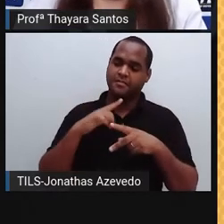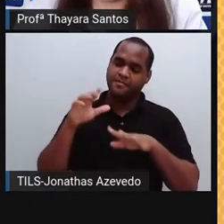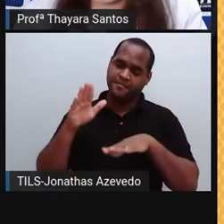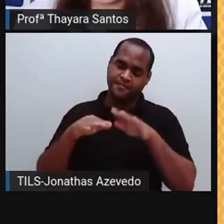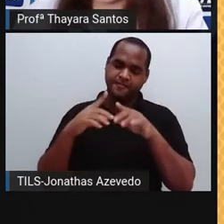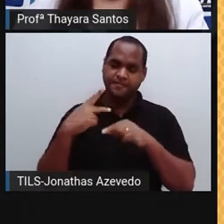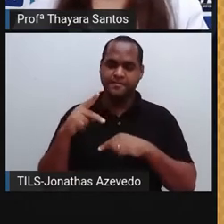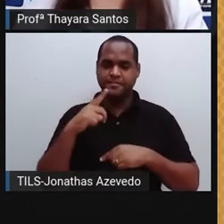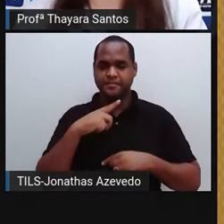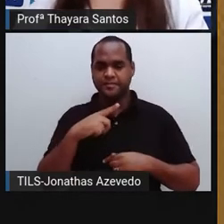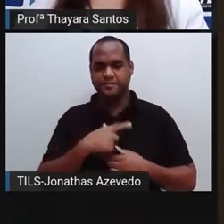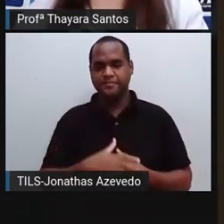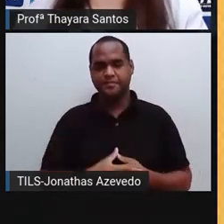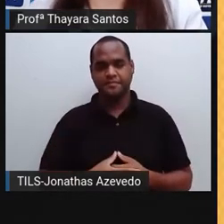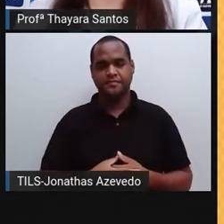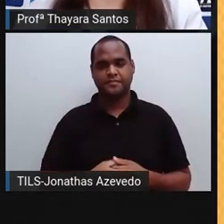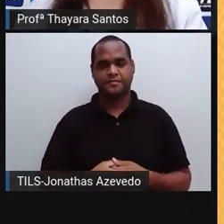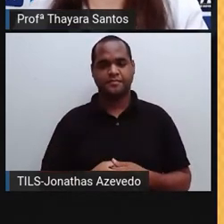2.